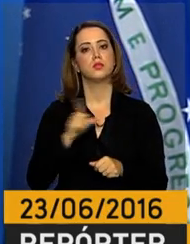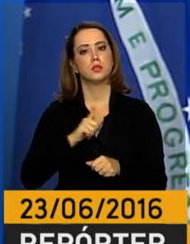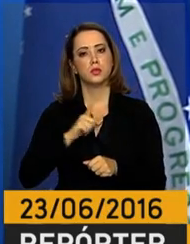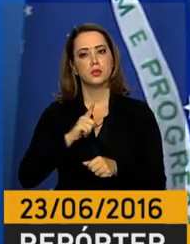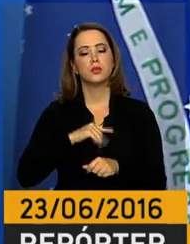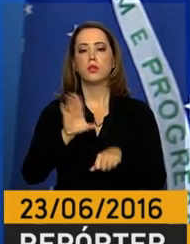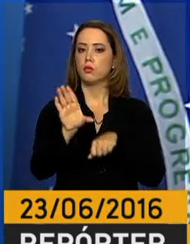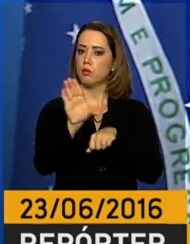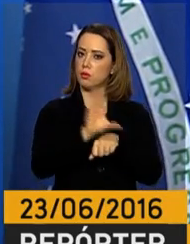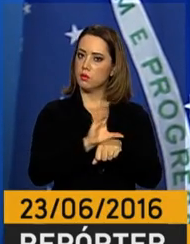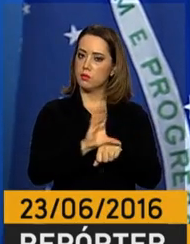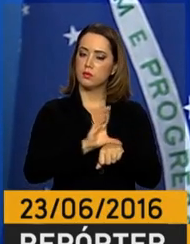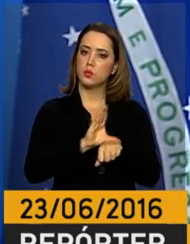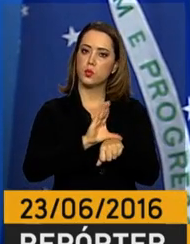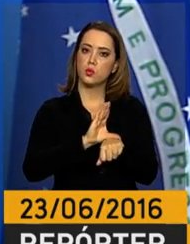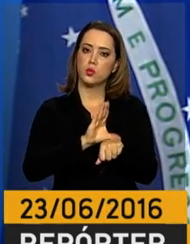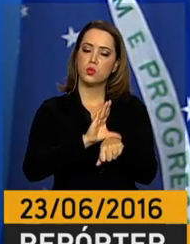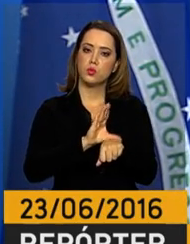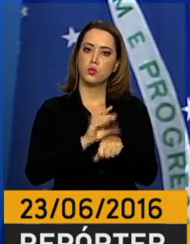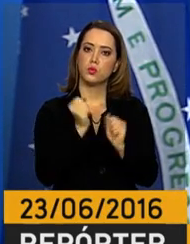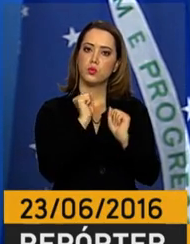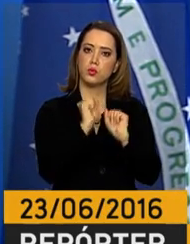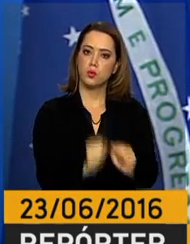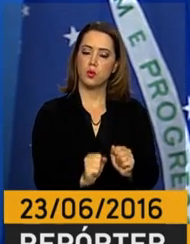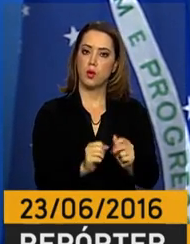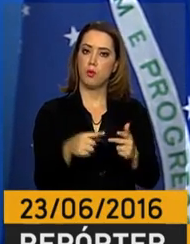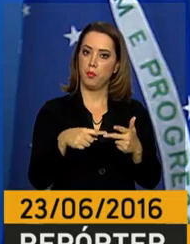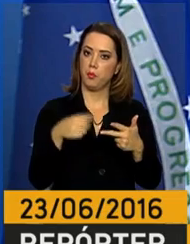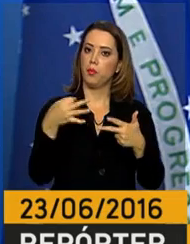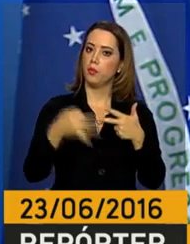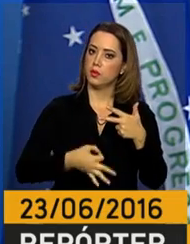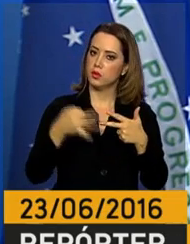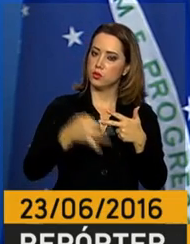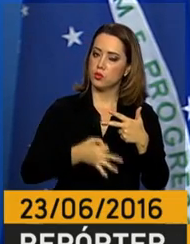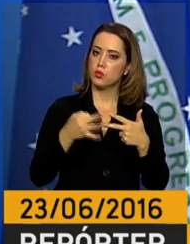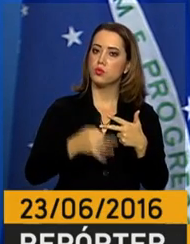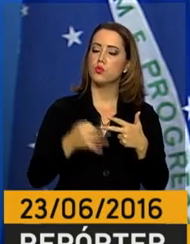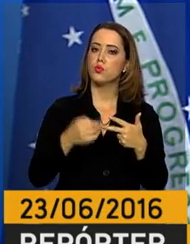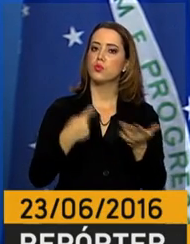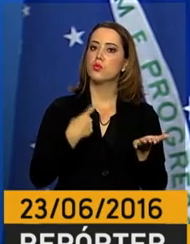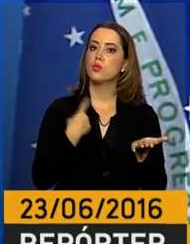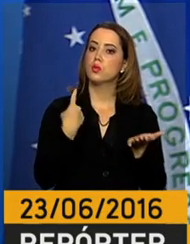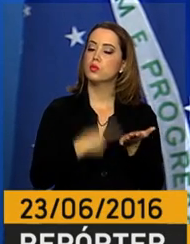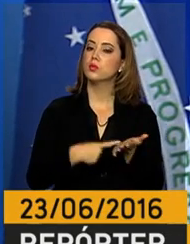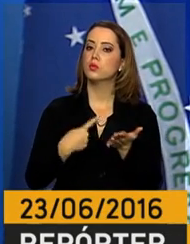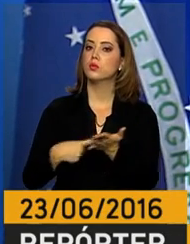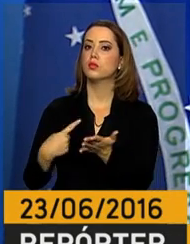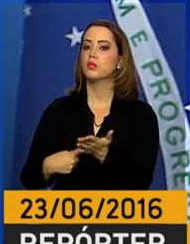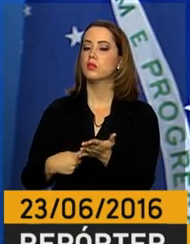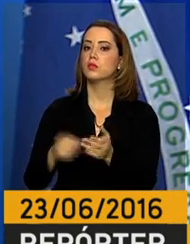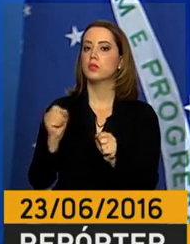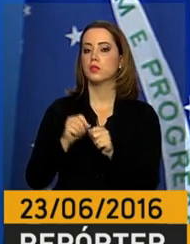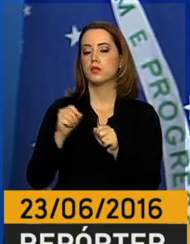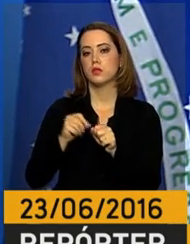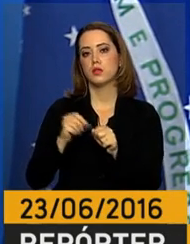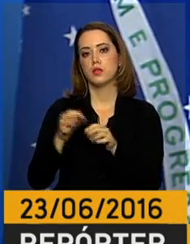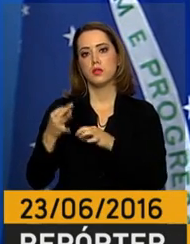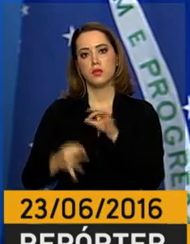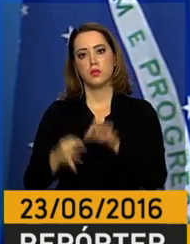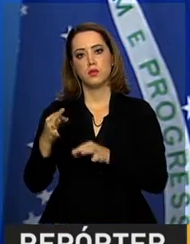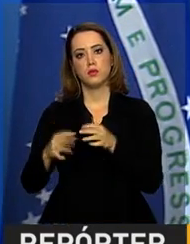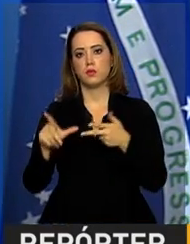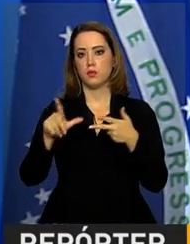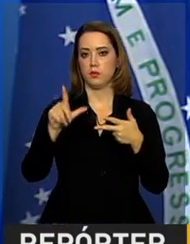pela constituição ao poder judiciário cumprirá de certo modo substituir-se ao